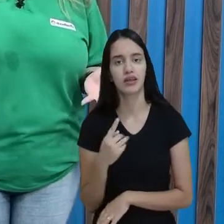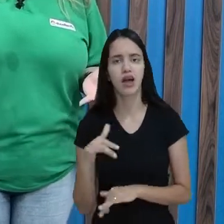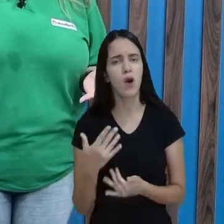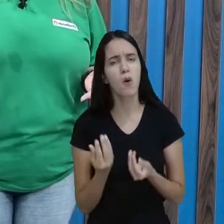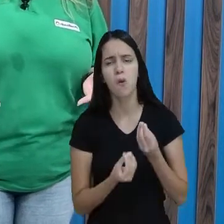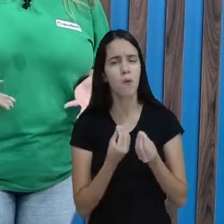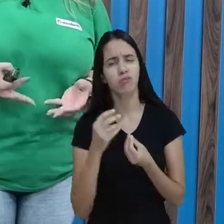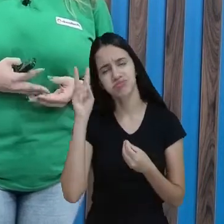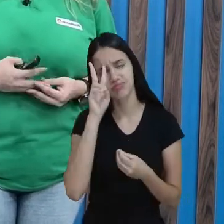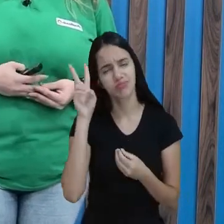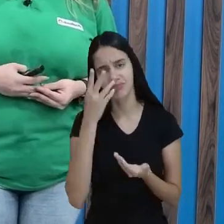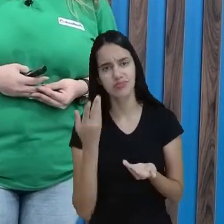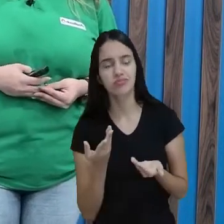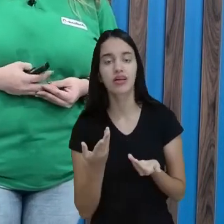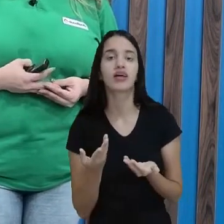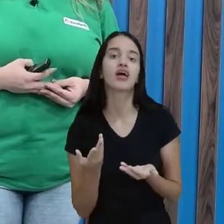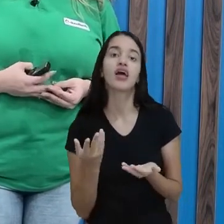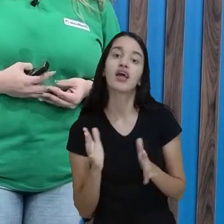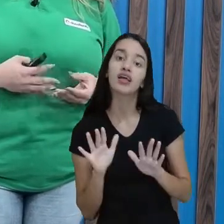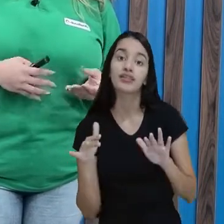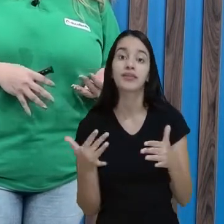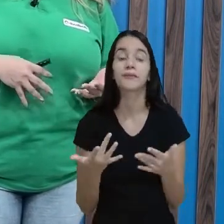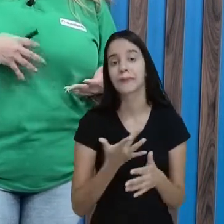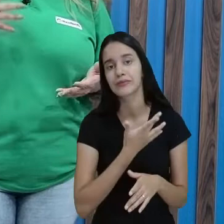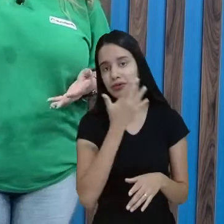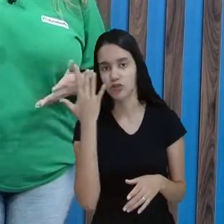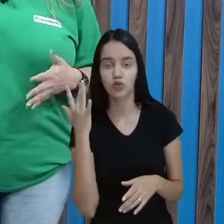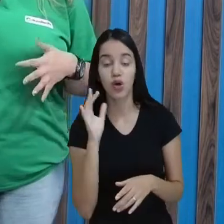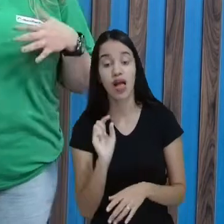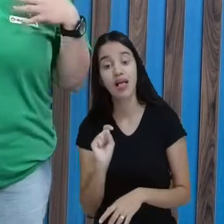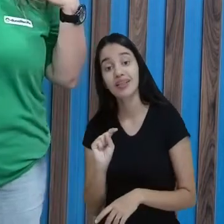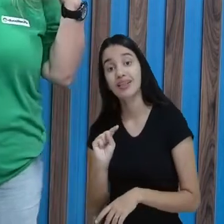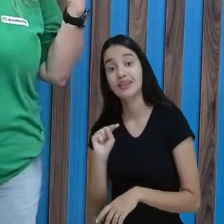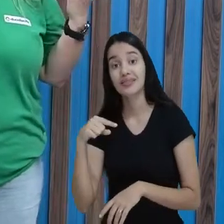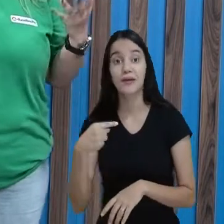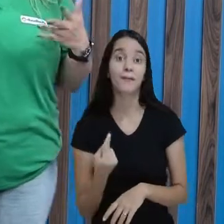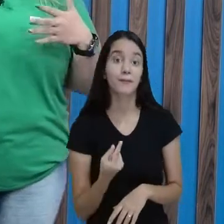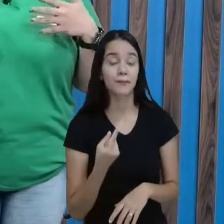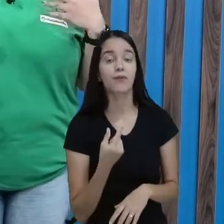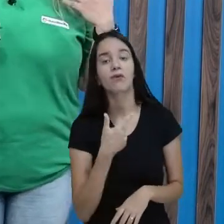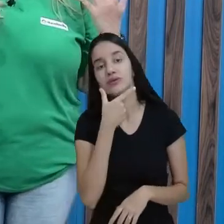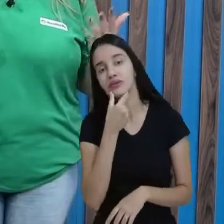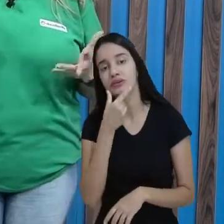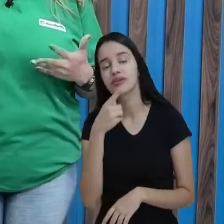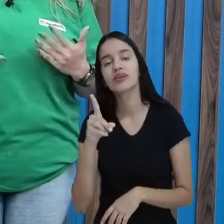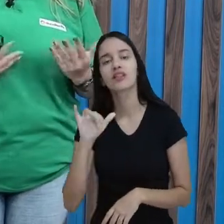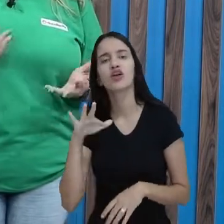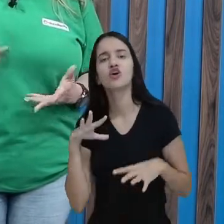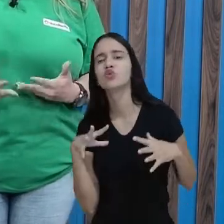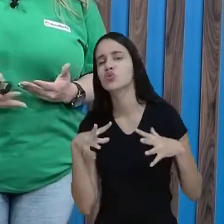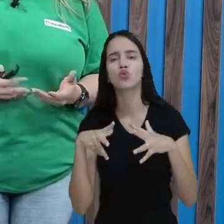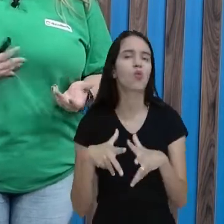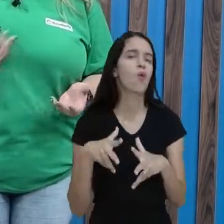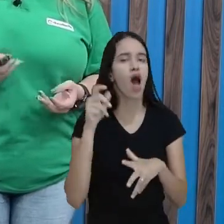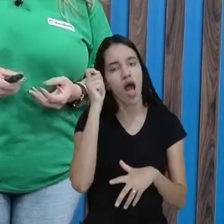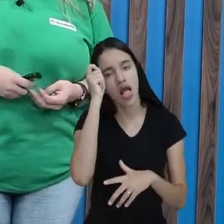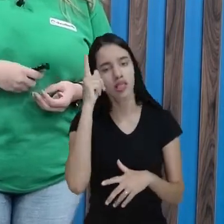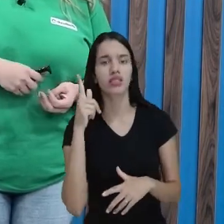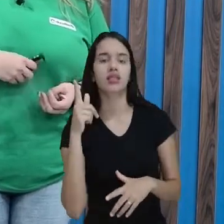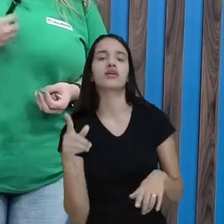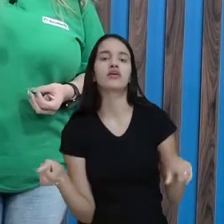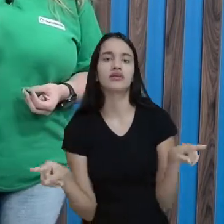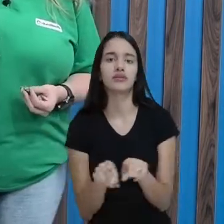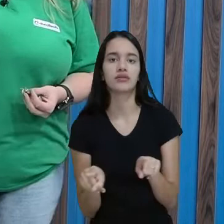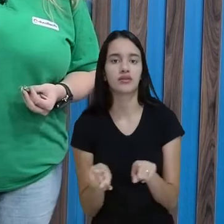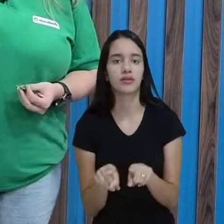história é essa, né? E aí, pessoal, somente depois de Darwin trazer todas as ideias dele, né, incluindo